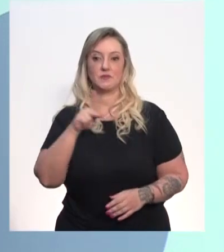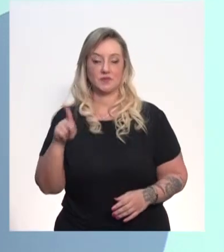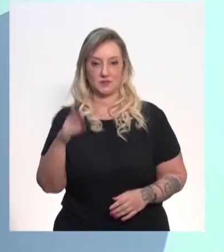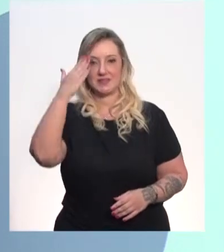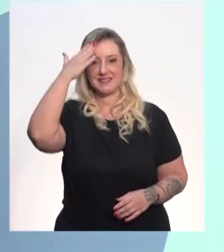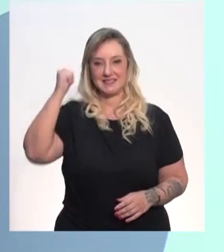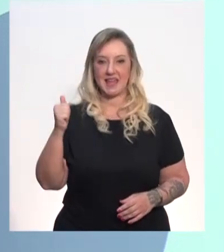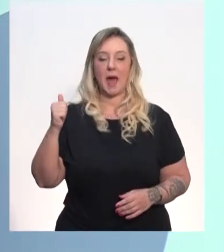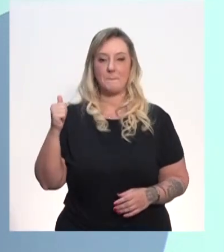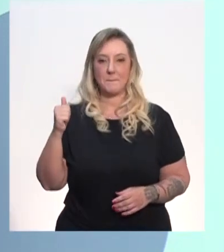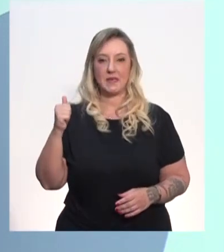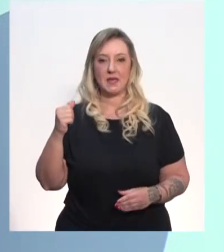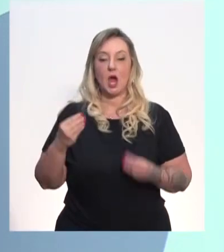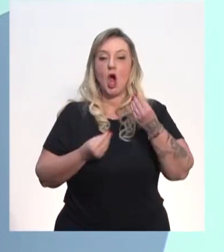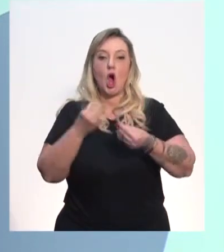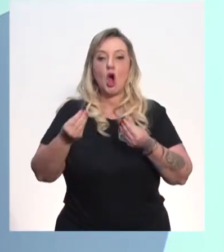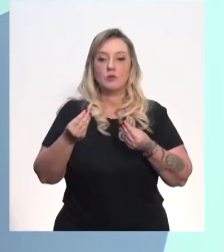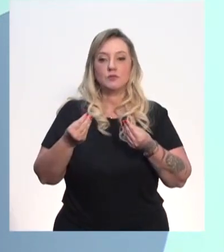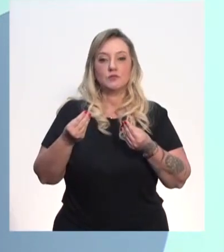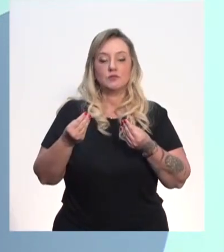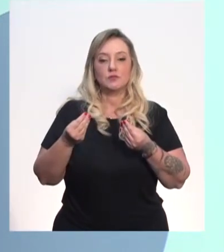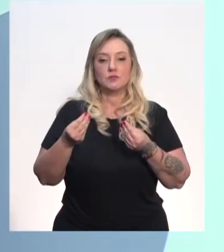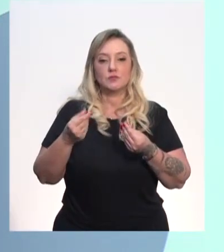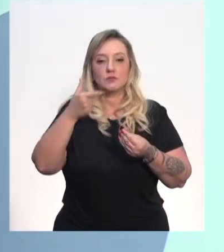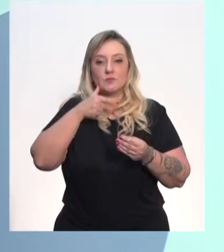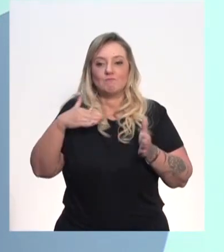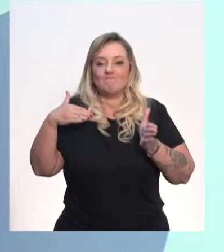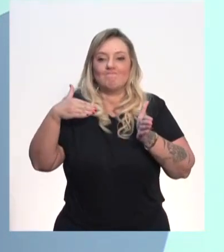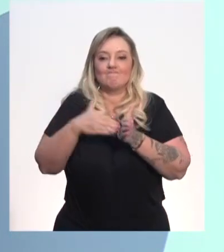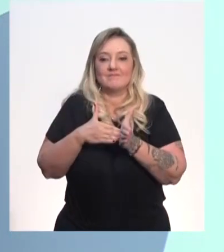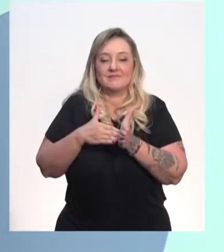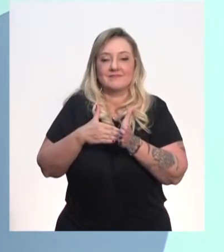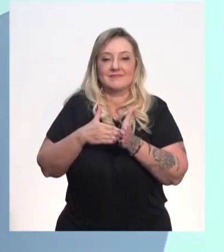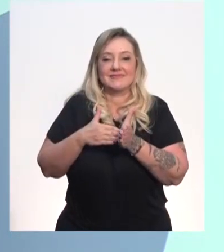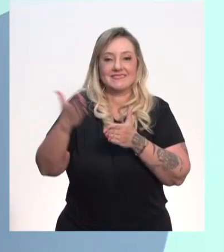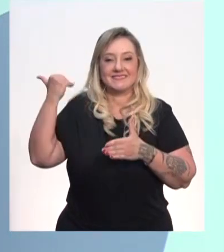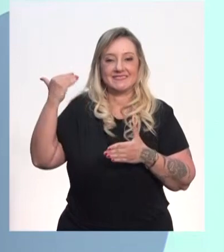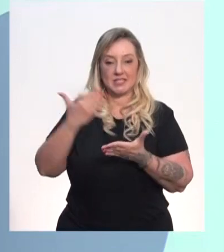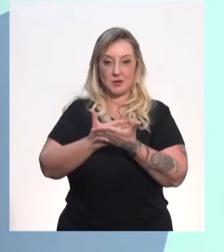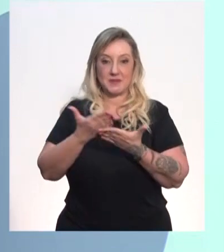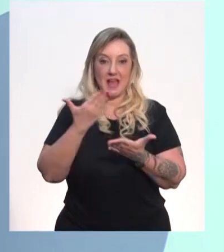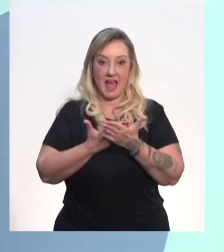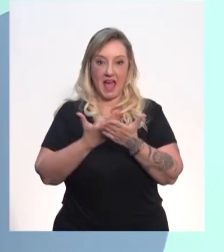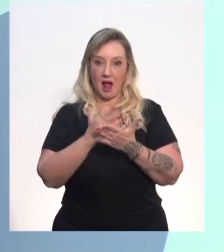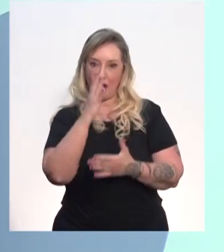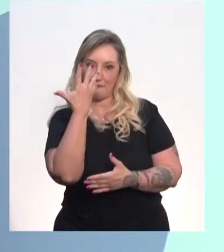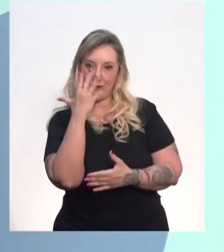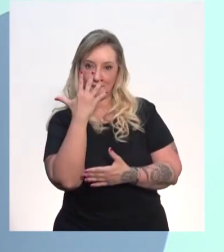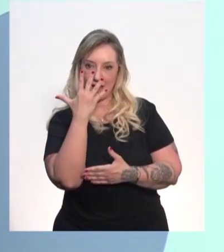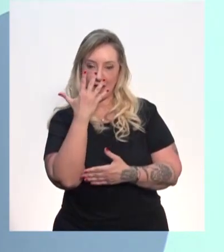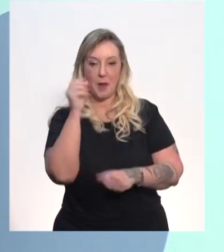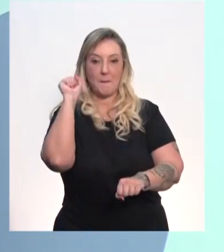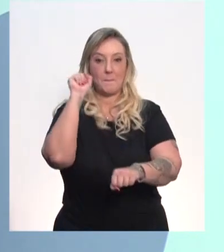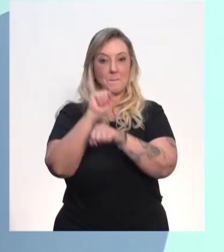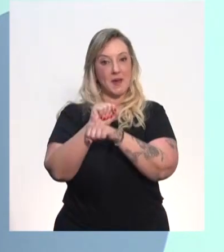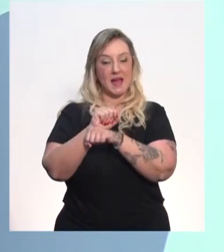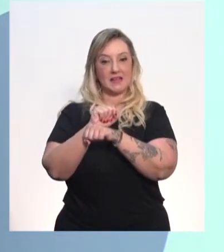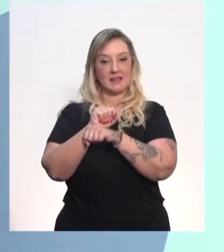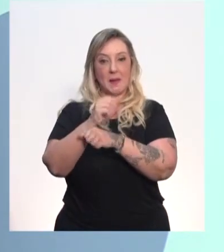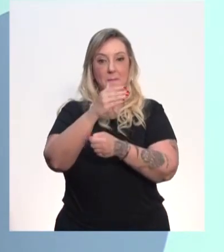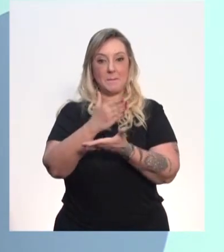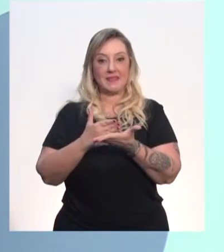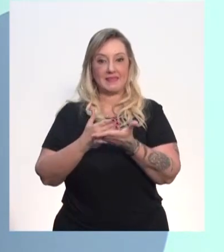gente está vivendo hoje. Então, é um cenário de retomada, por isso que foi necessário o replanejamento a semana passada,